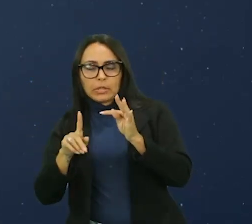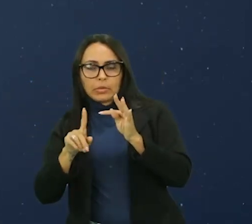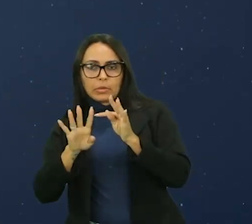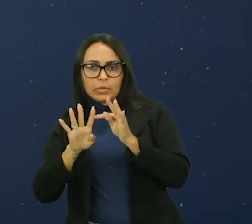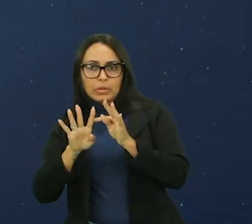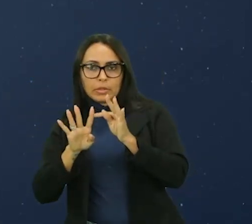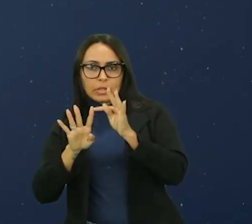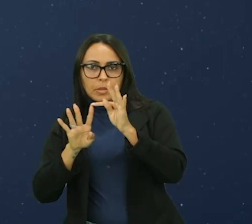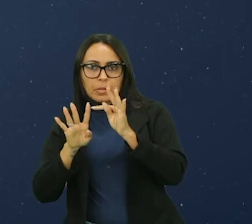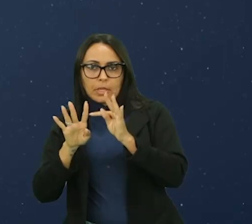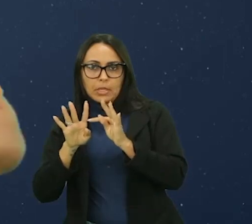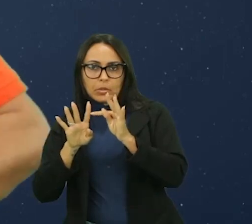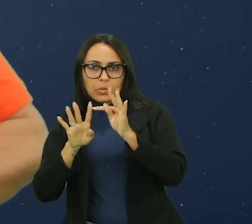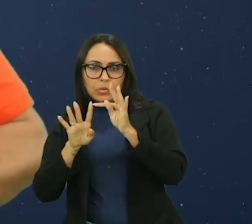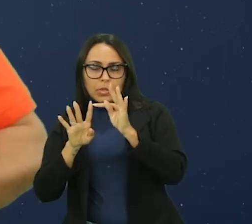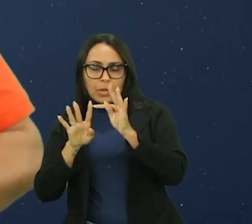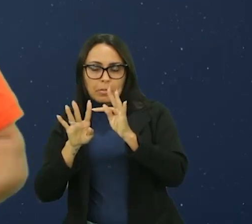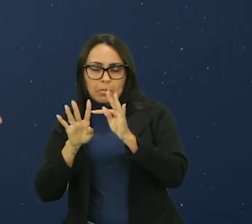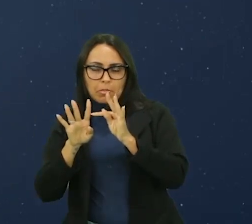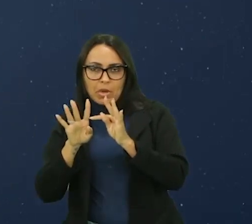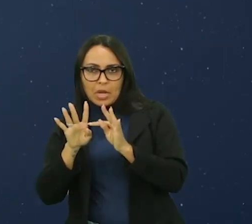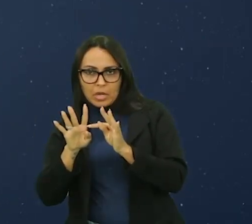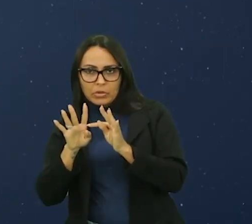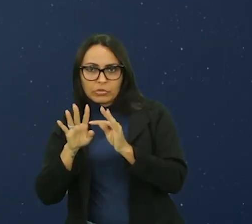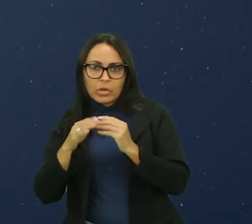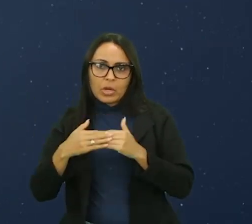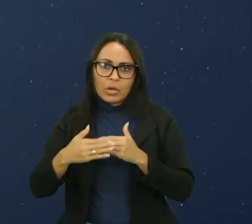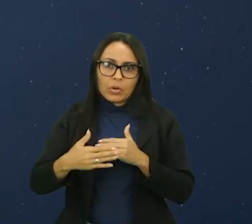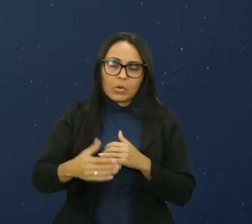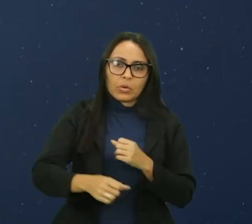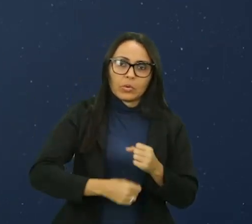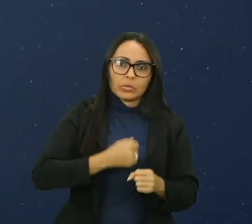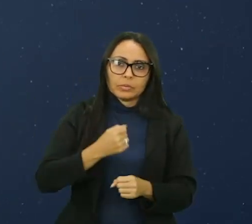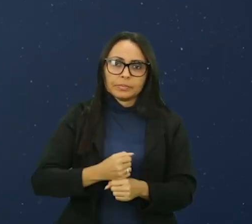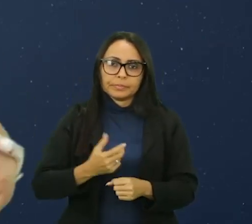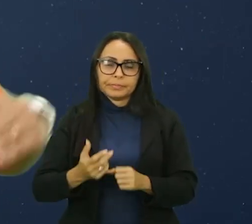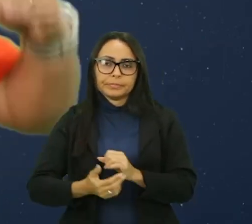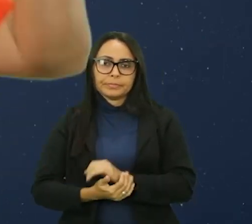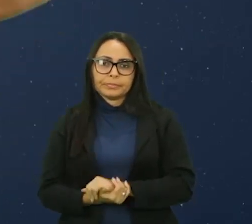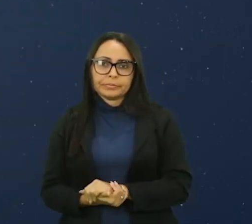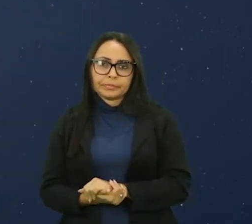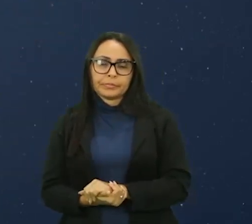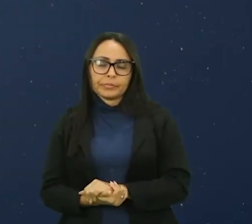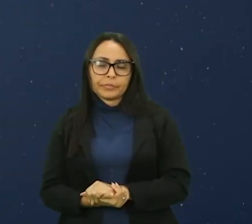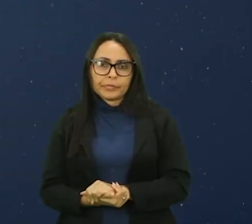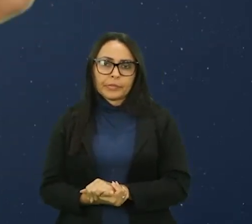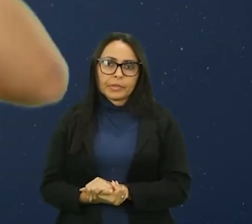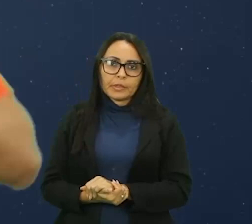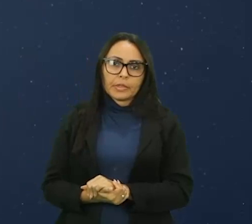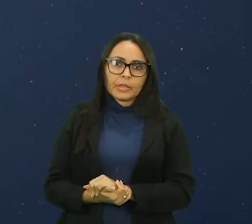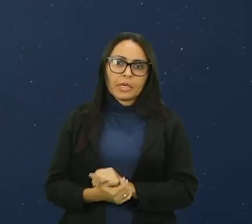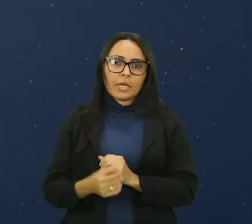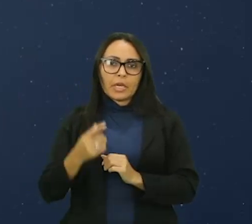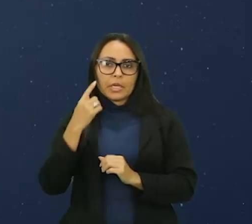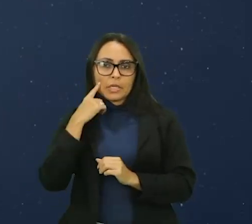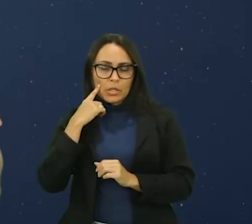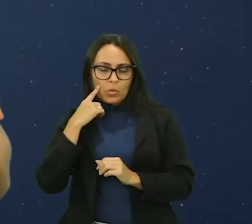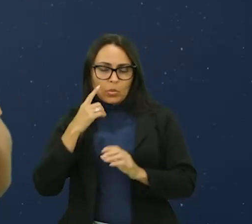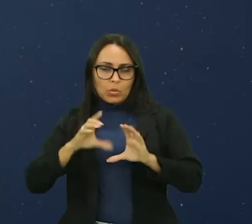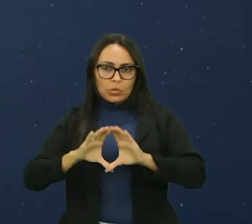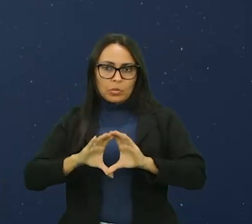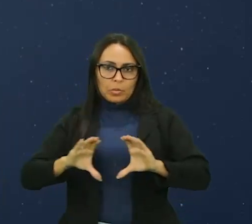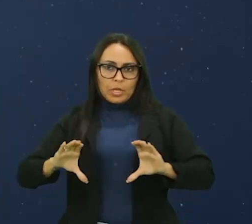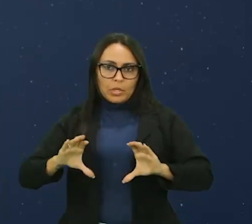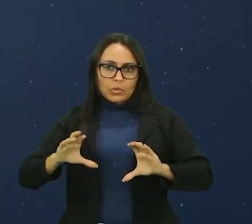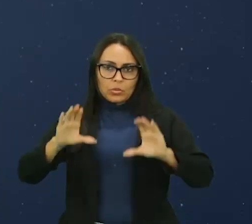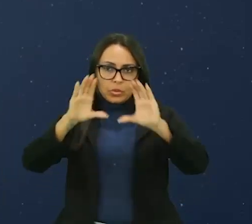ao longo do ano. Lembrando que entre a zona tropical no meio e as zonas polares em cima,